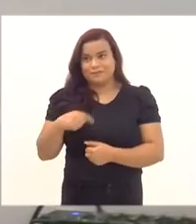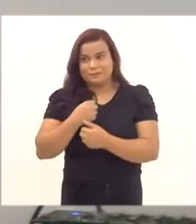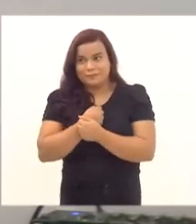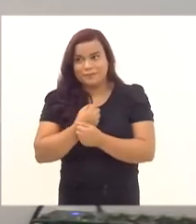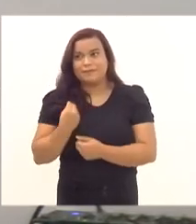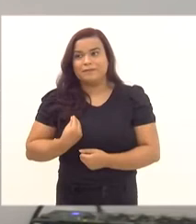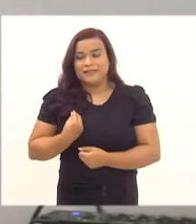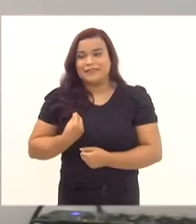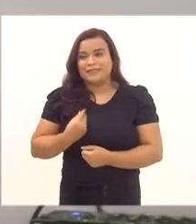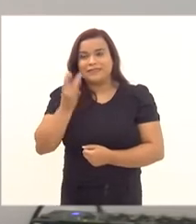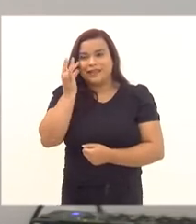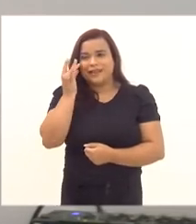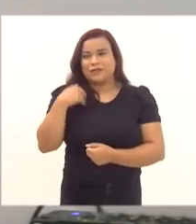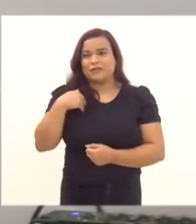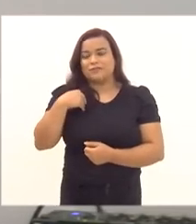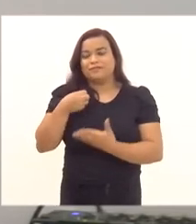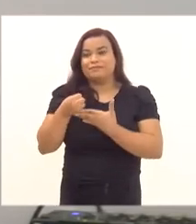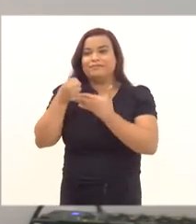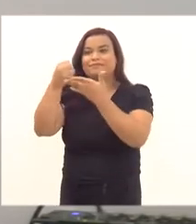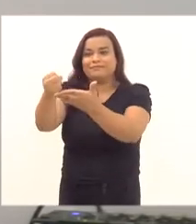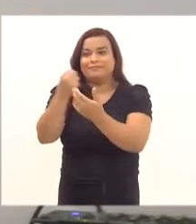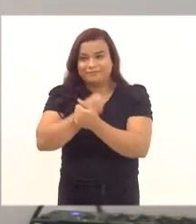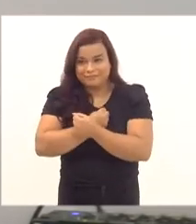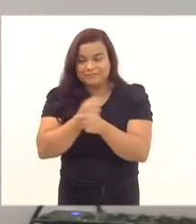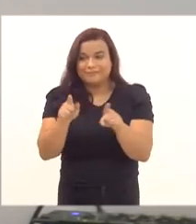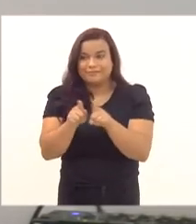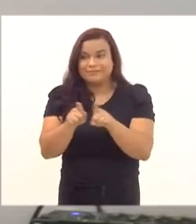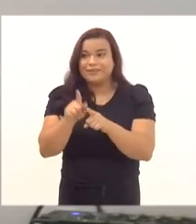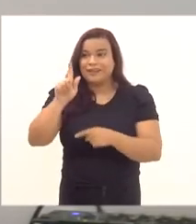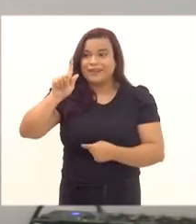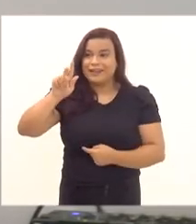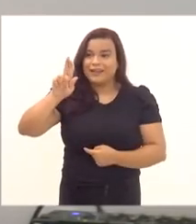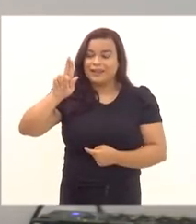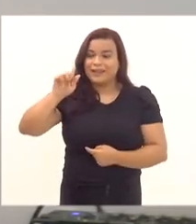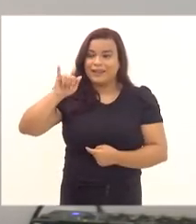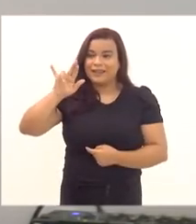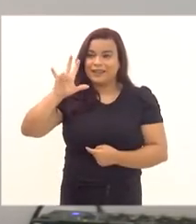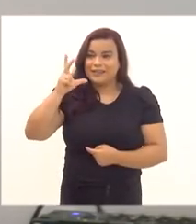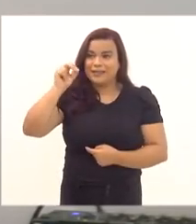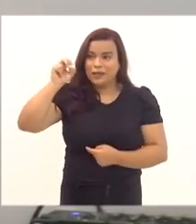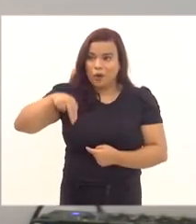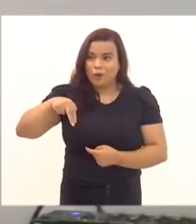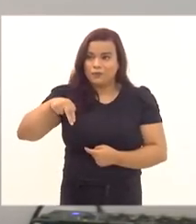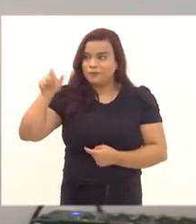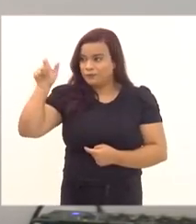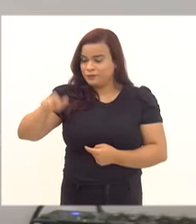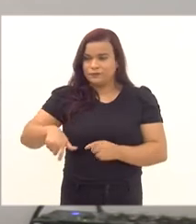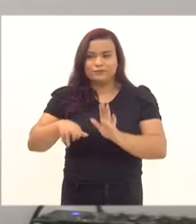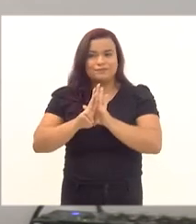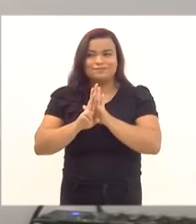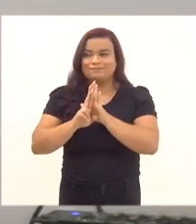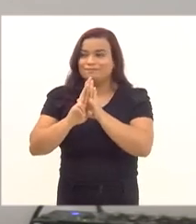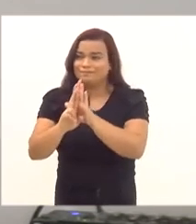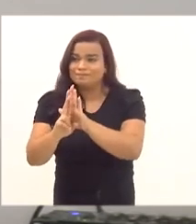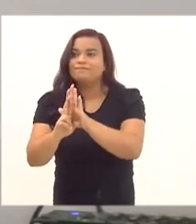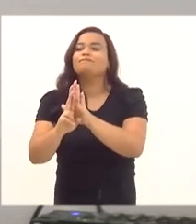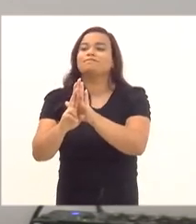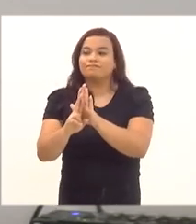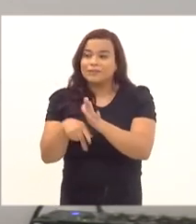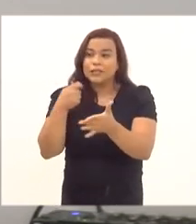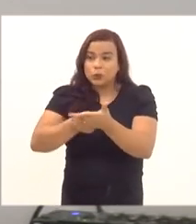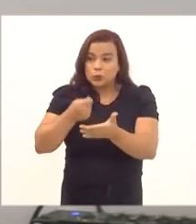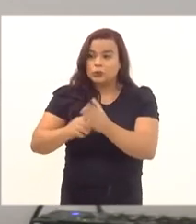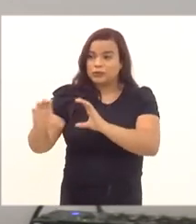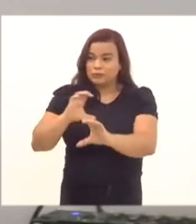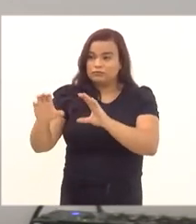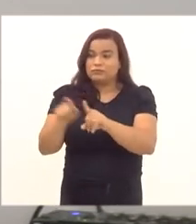presidencial mas eu quero também cumprimentar o companheiro Guilhon que na verdade para mim é uma referência da luta da comunicação e da